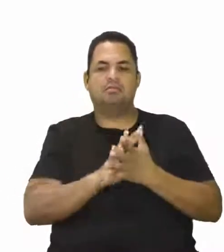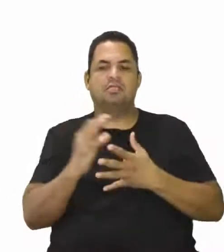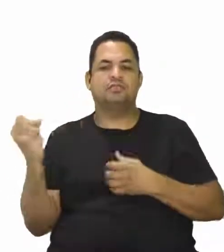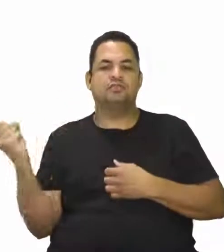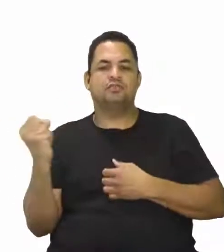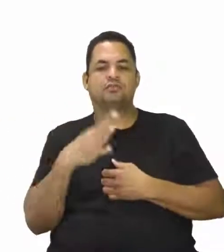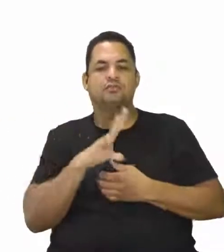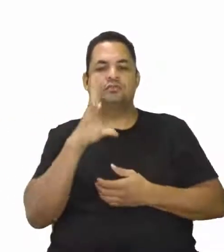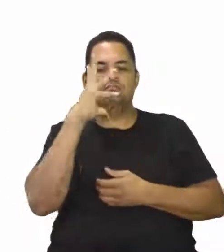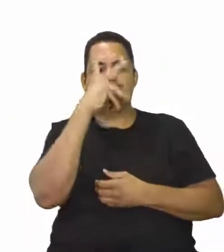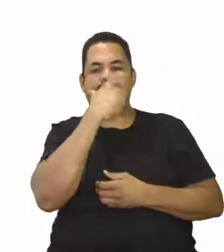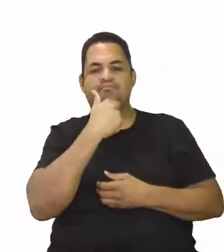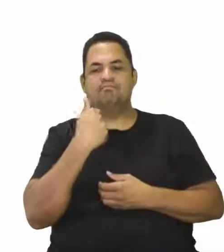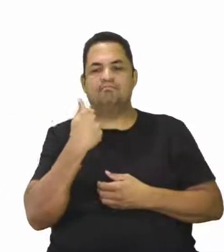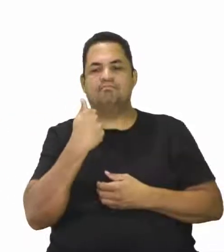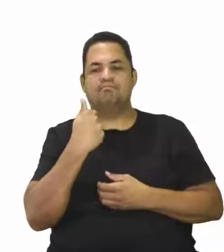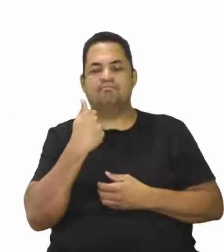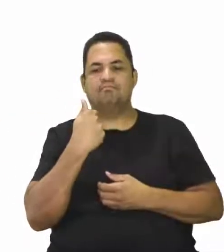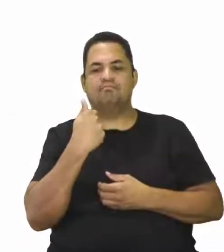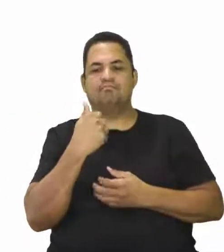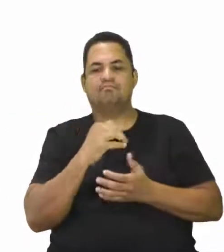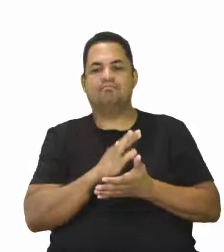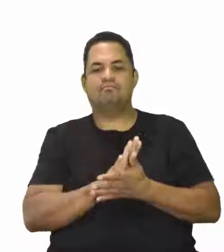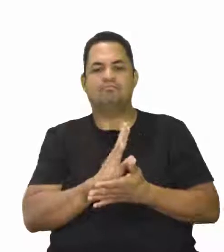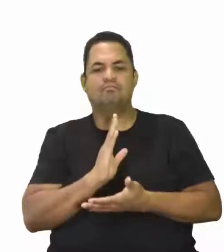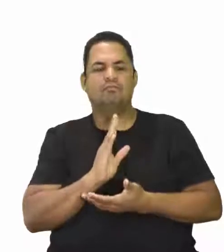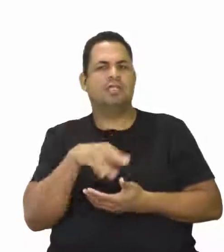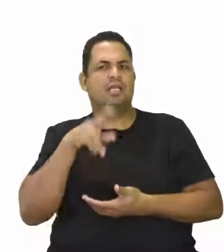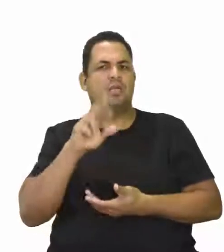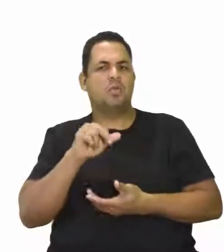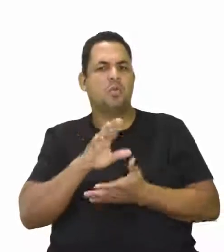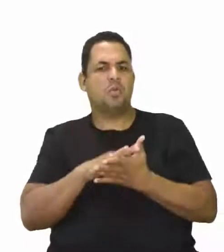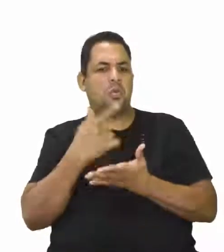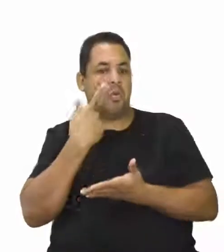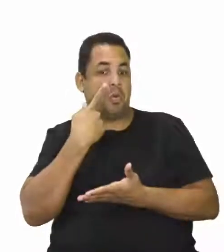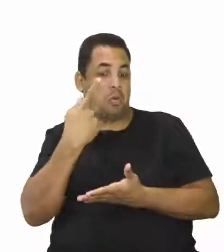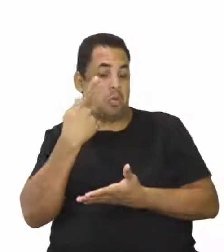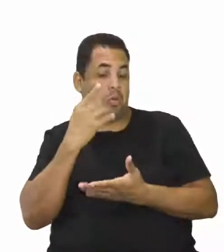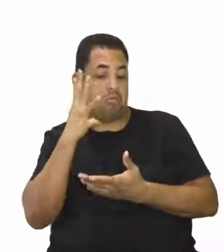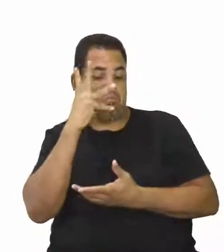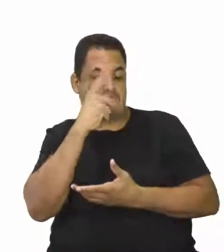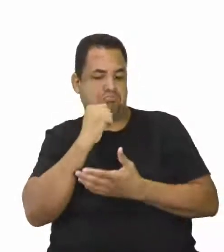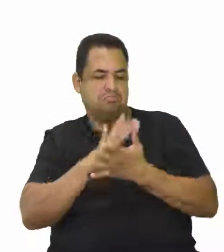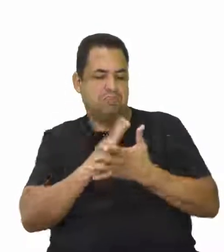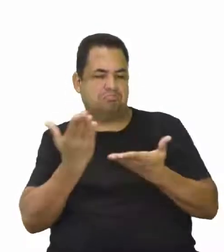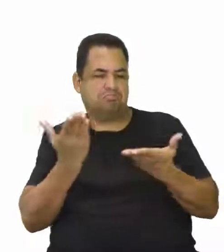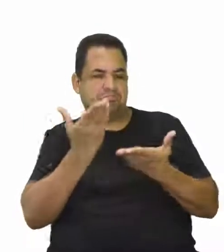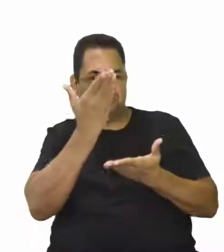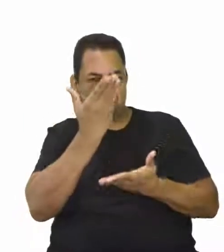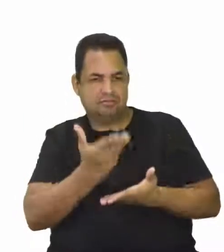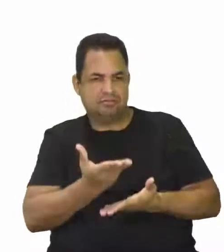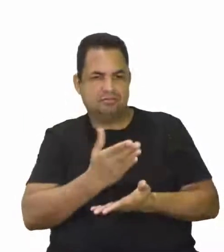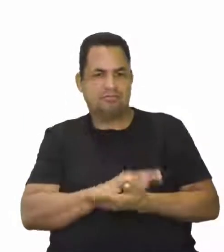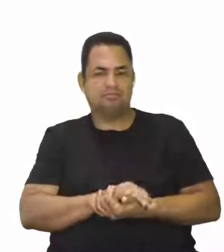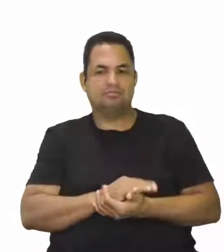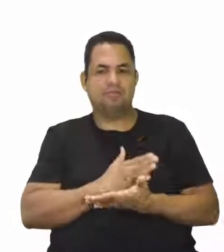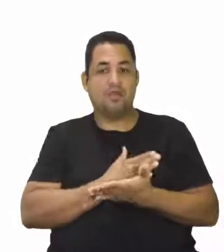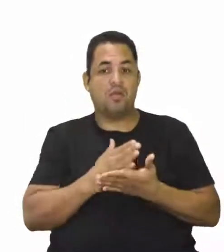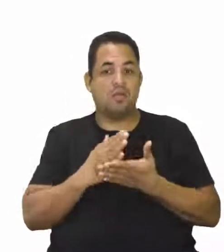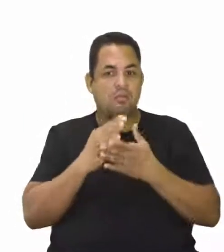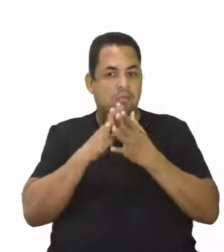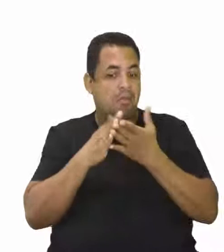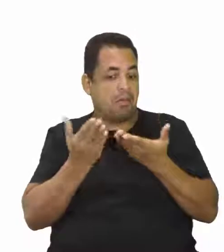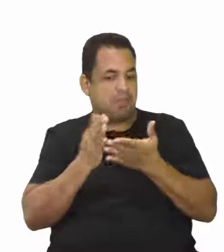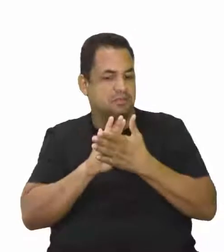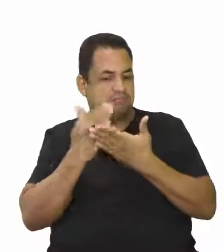jovem, bonita, e ele jamais viu uma mulher tão bonita quanto ela. E aí já começa o mistério, não